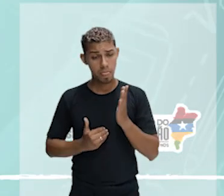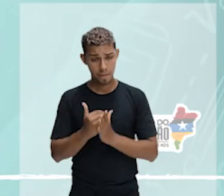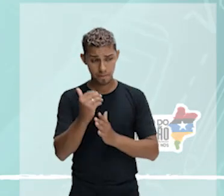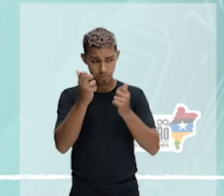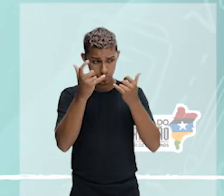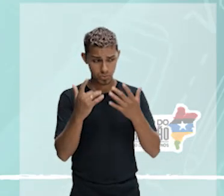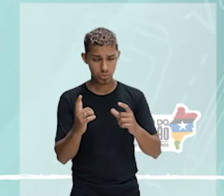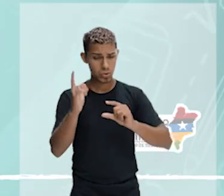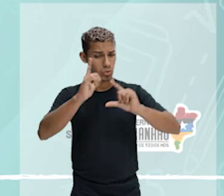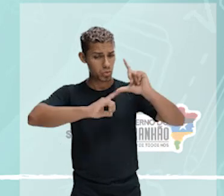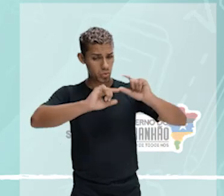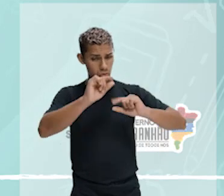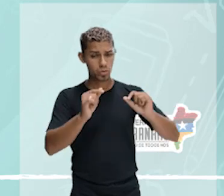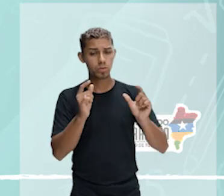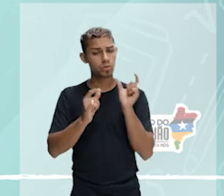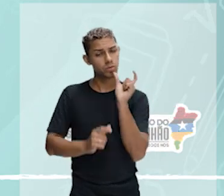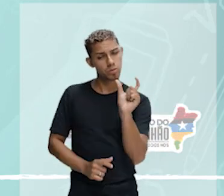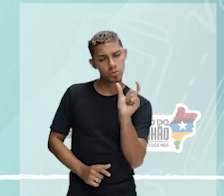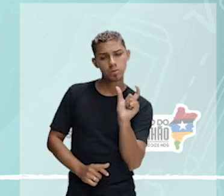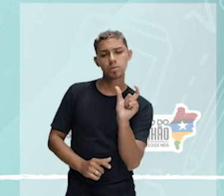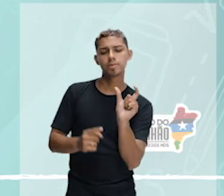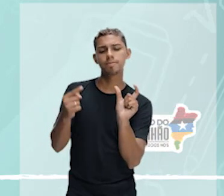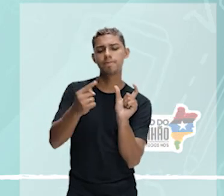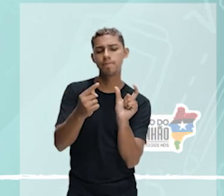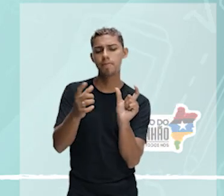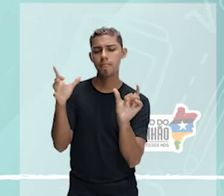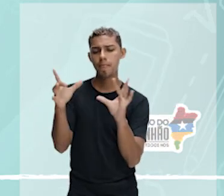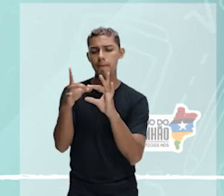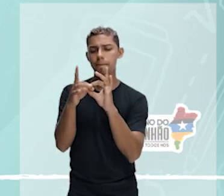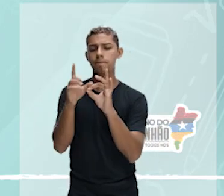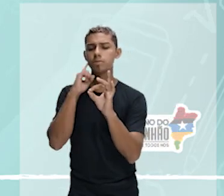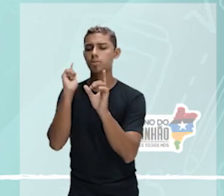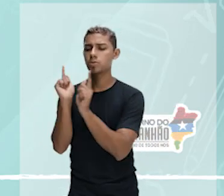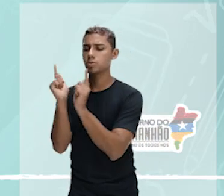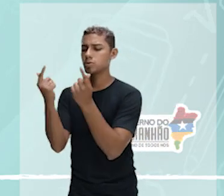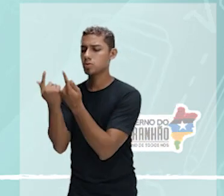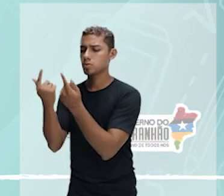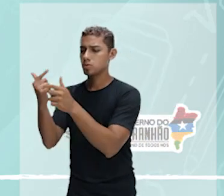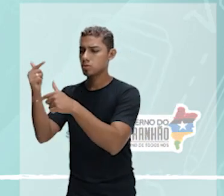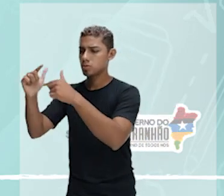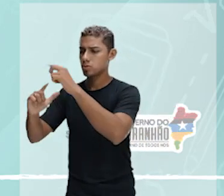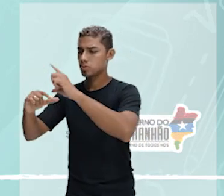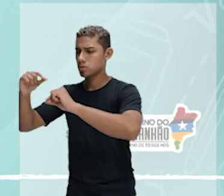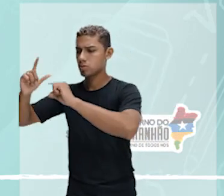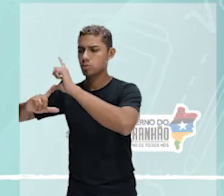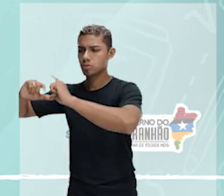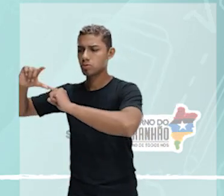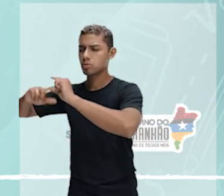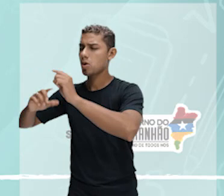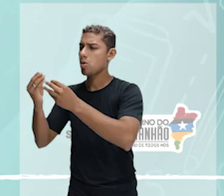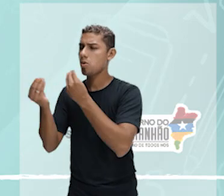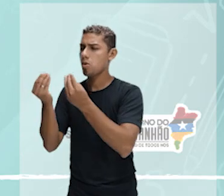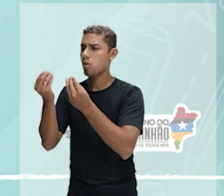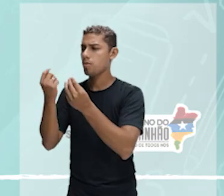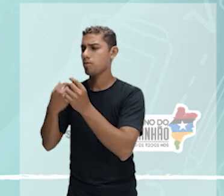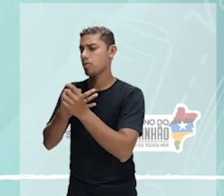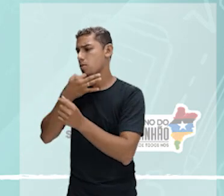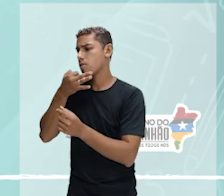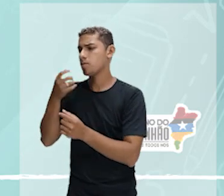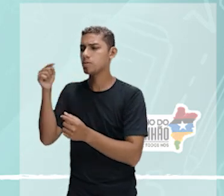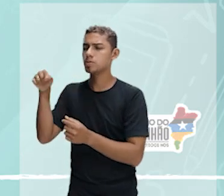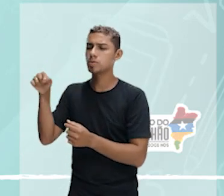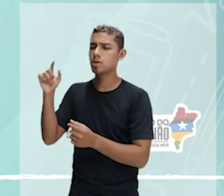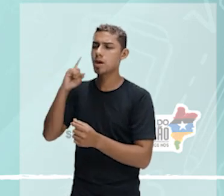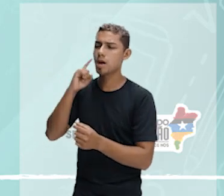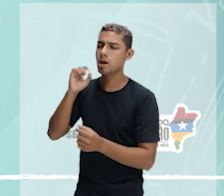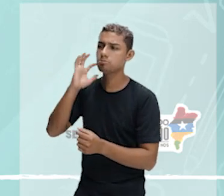definidas arbitrariamente, associando a um grupo de estrelas, certo? Como uma forma forma